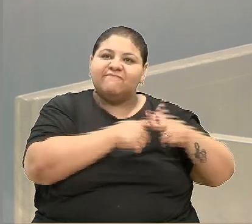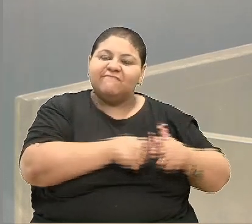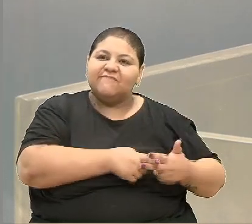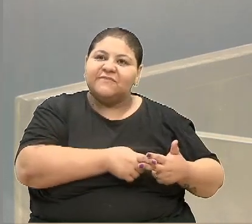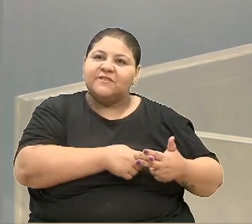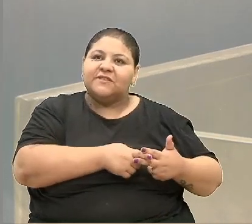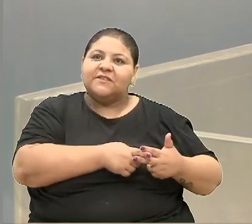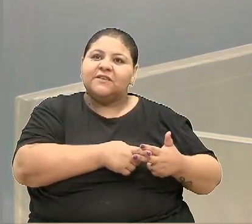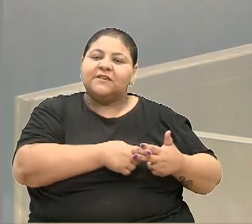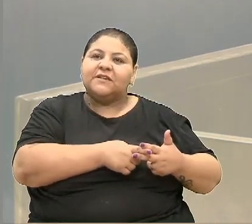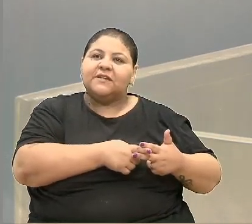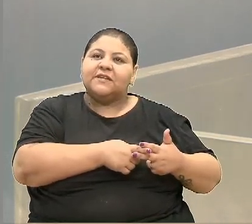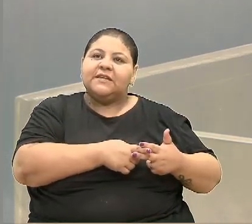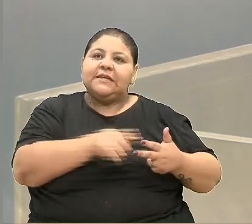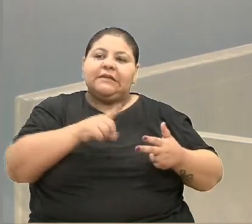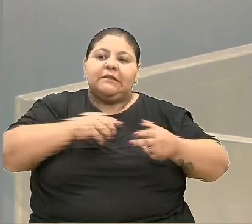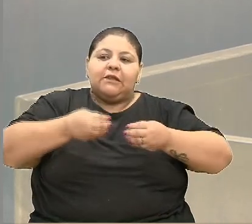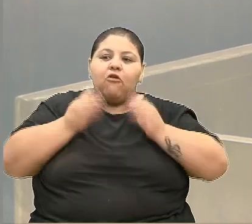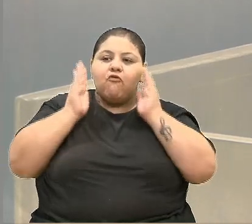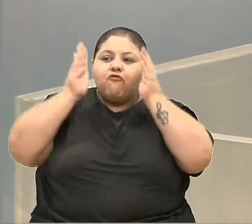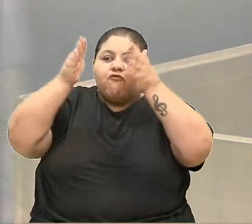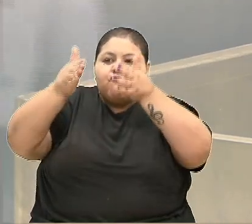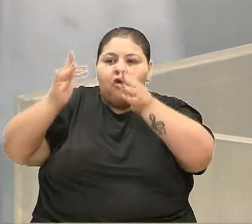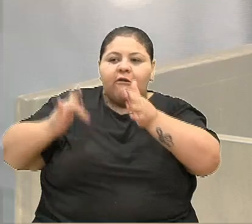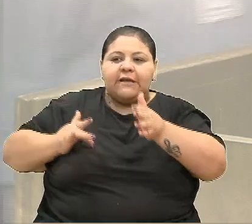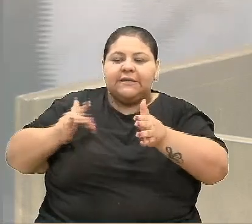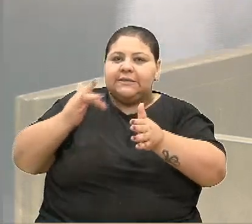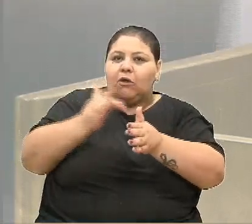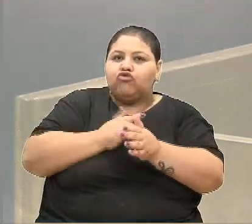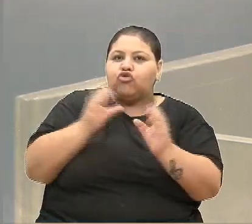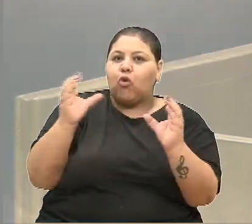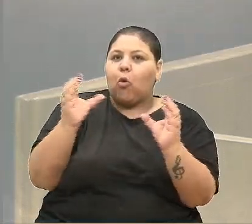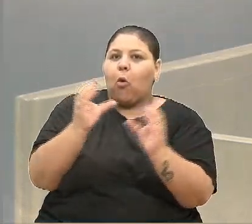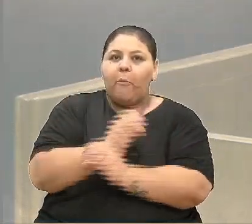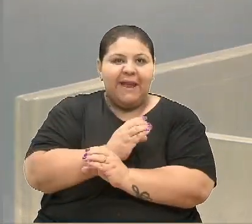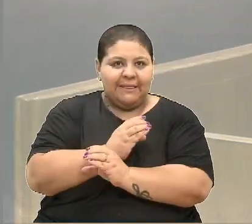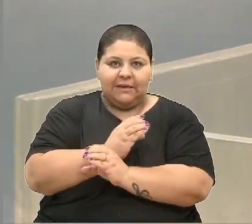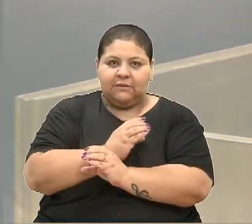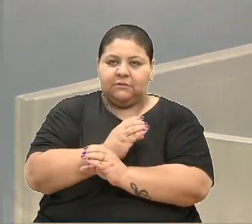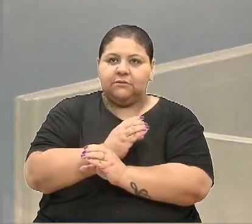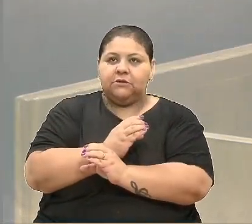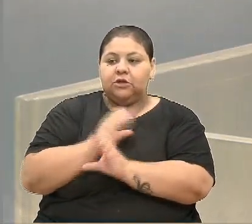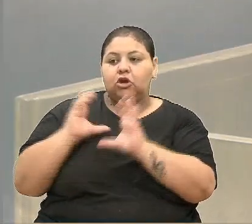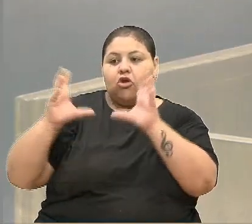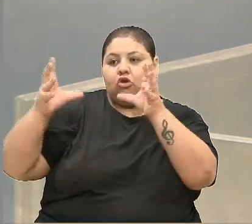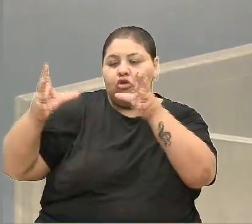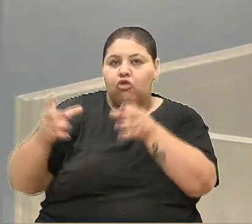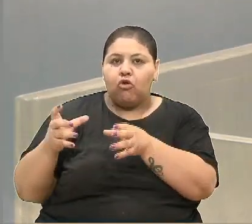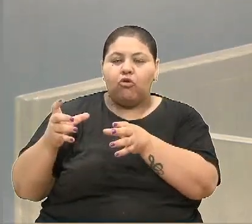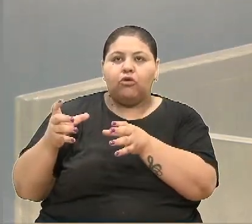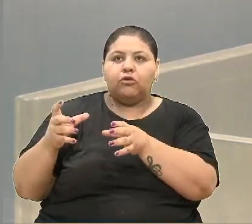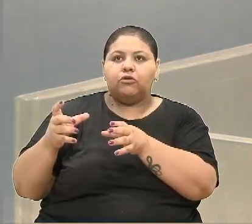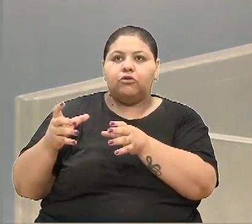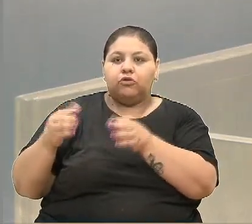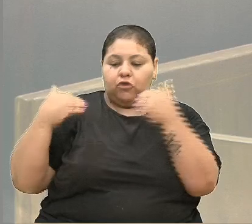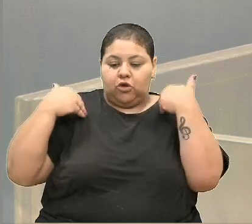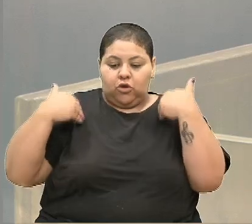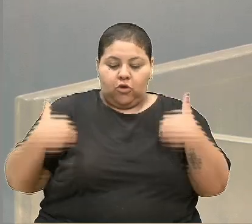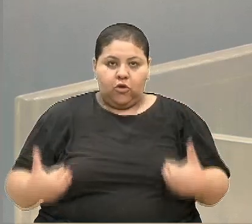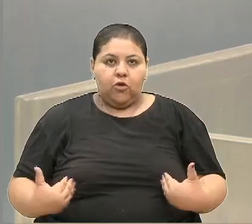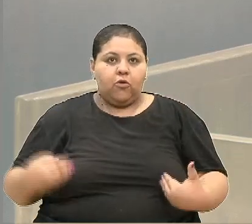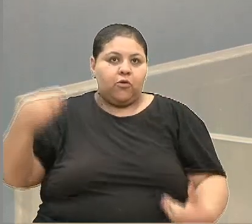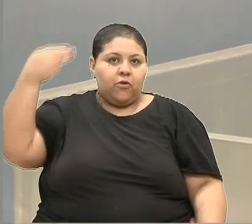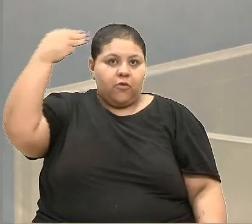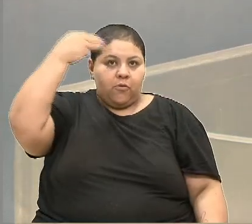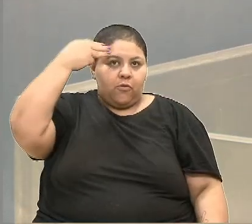aquela saúde plena, aquela saúde que é uma saúde integral de todos os nossos corpos, o corpo físico,